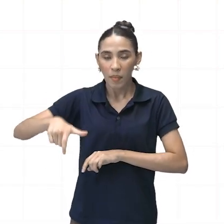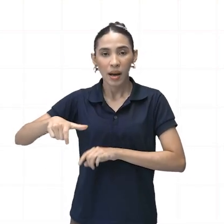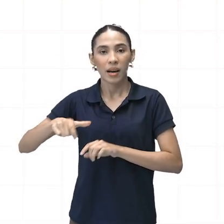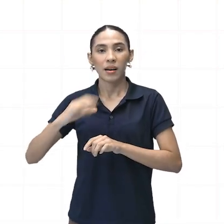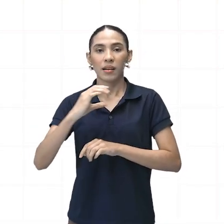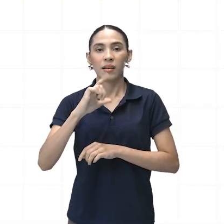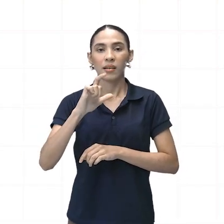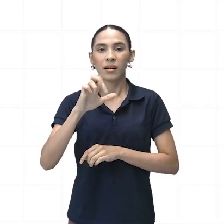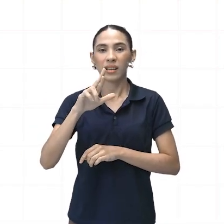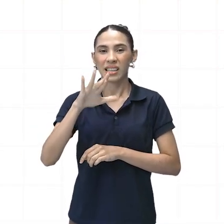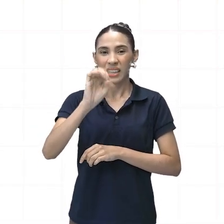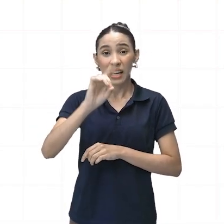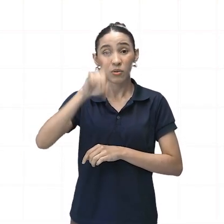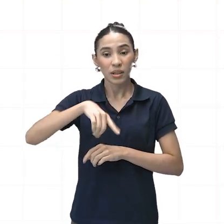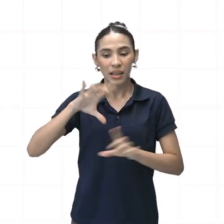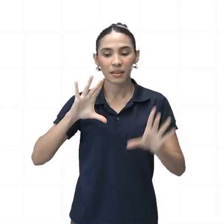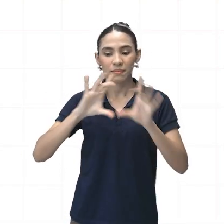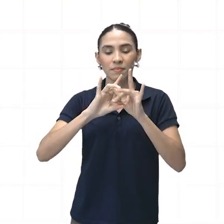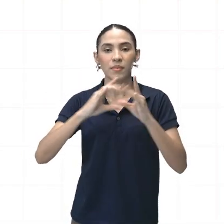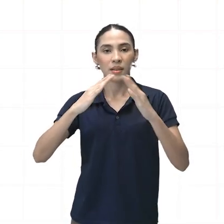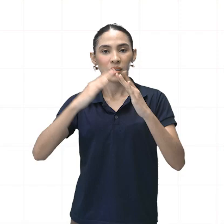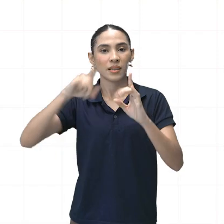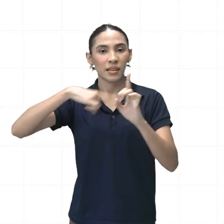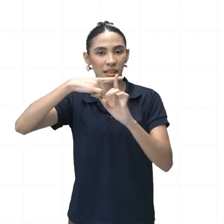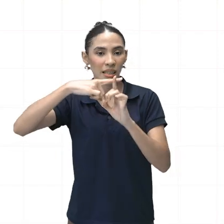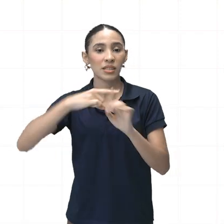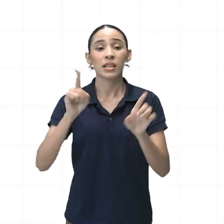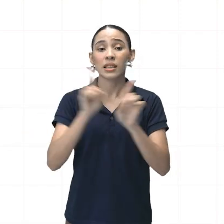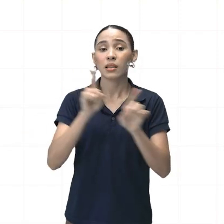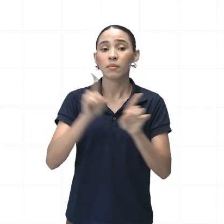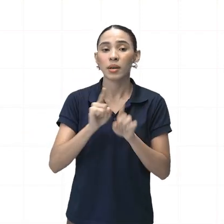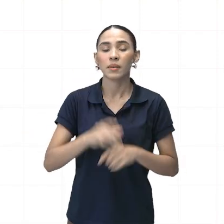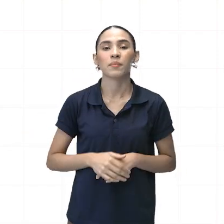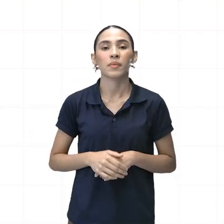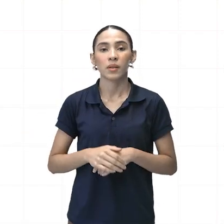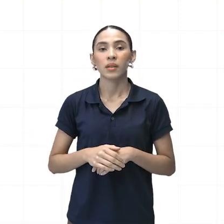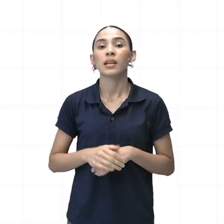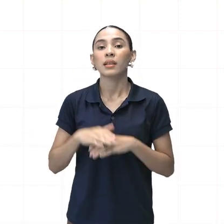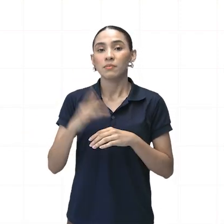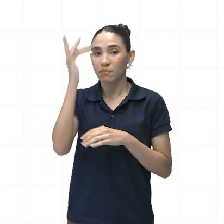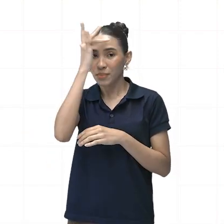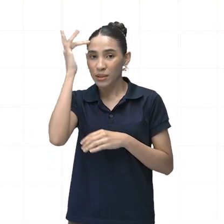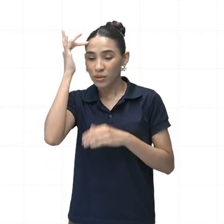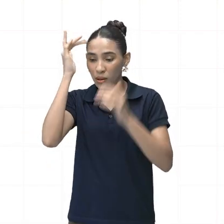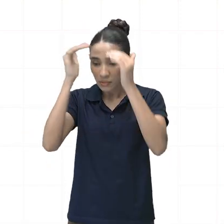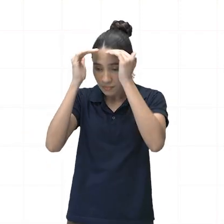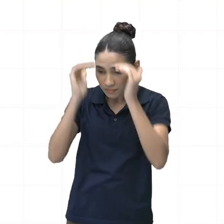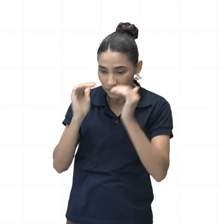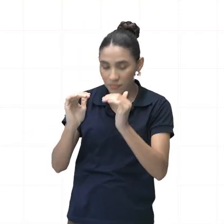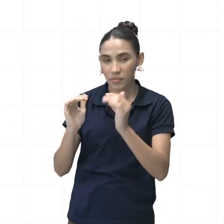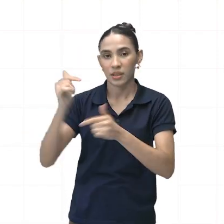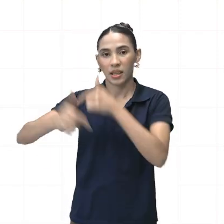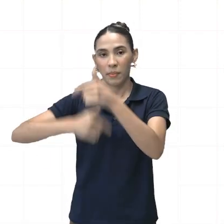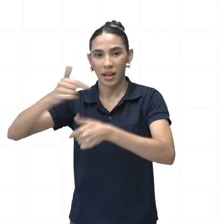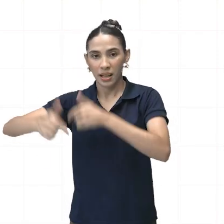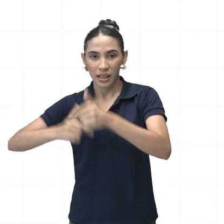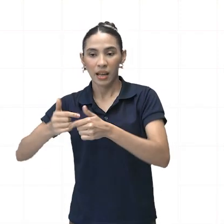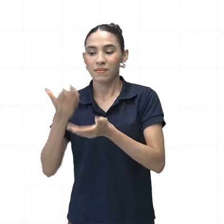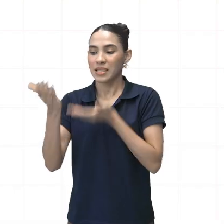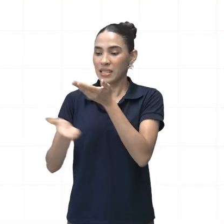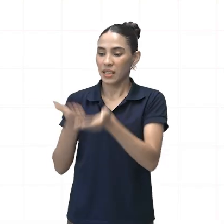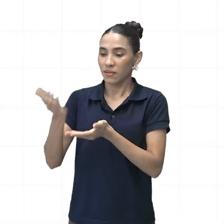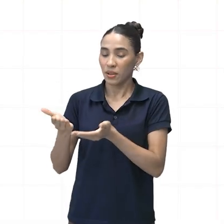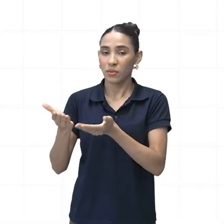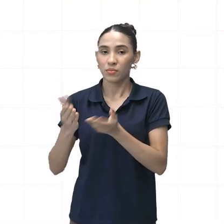está vinculado à igreja, e também os servos, que eram os trabalhadores que serviam